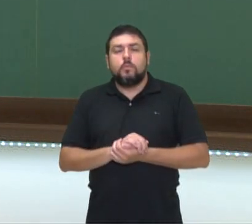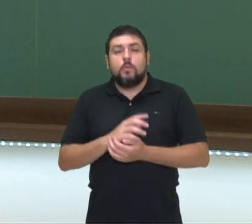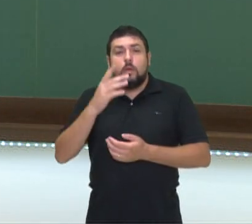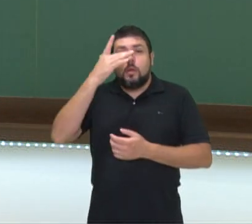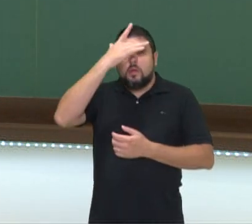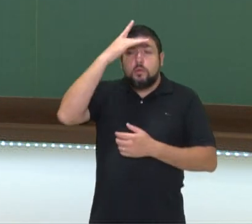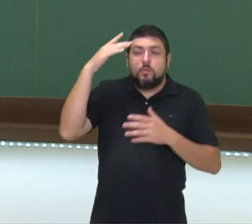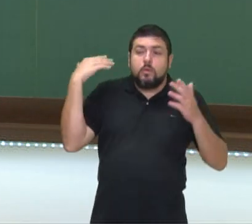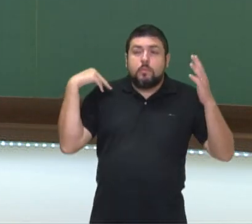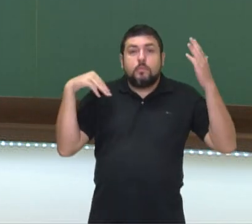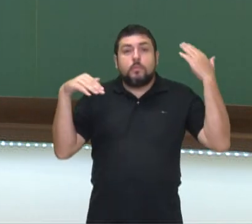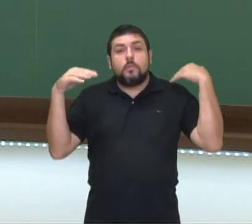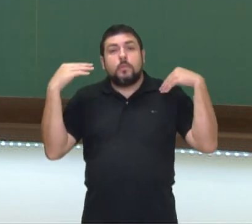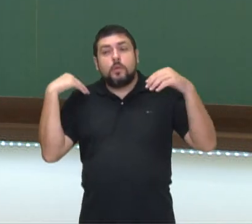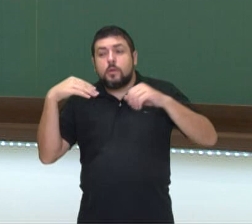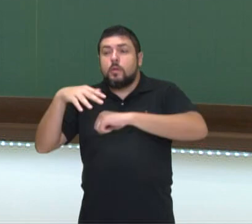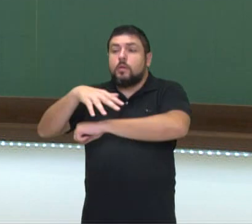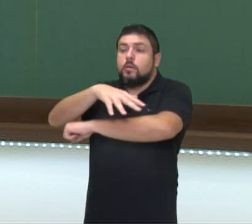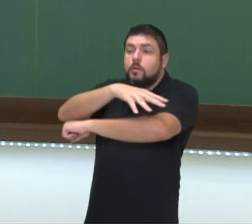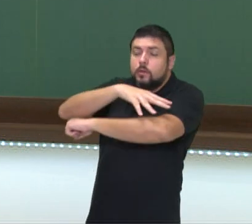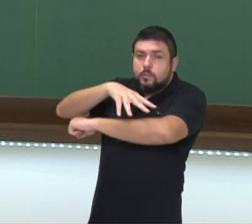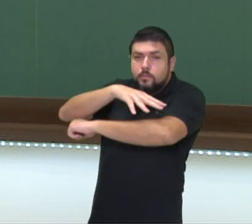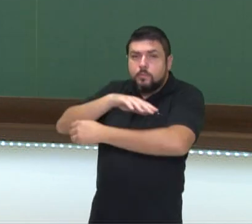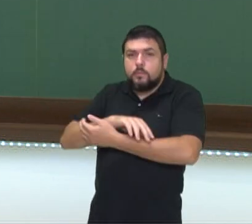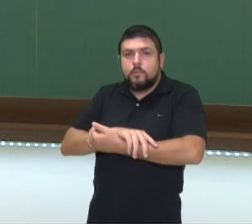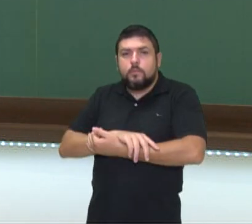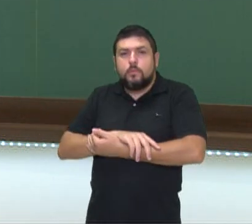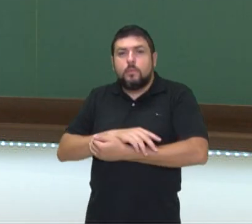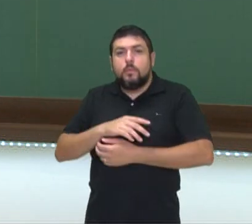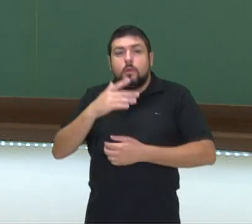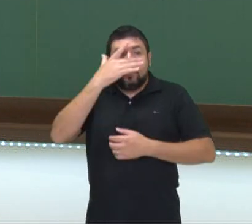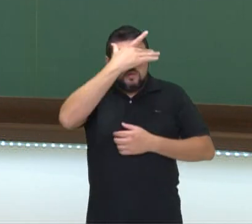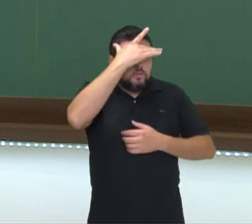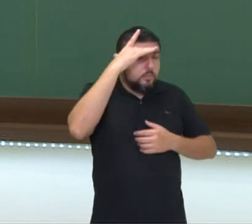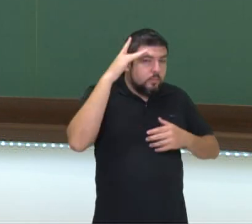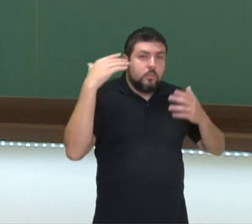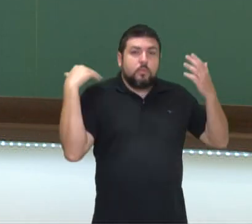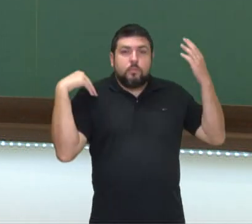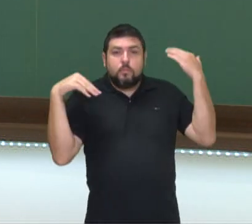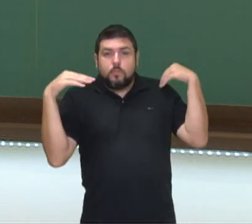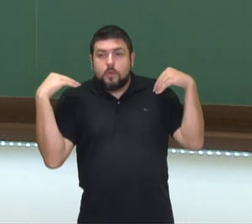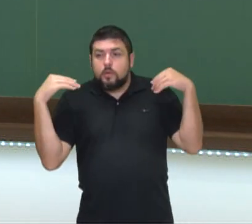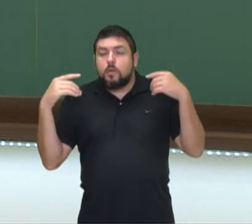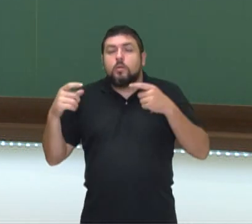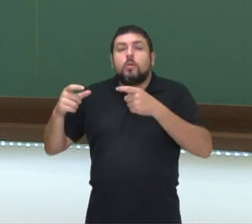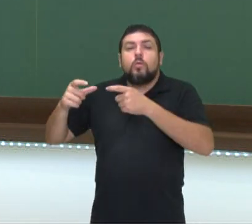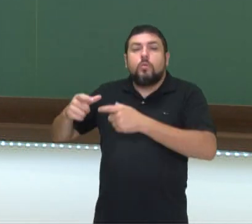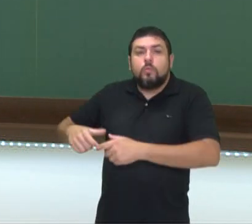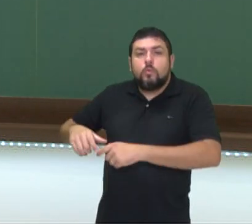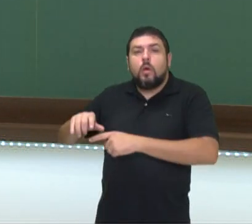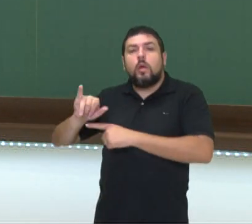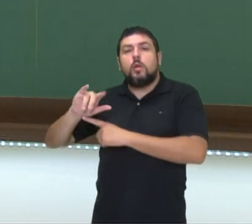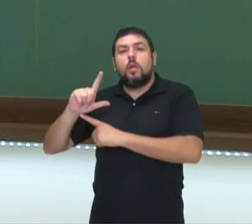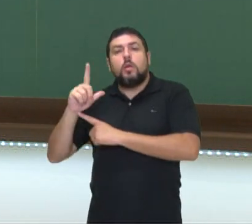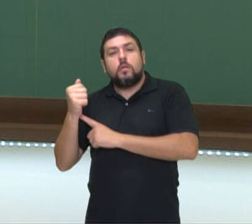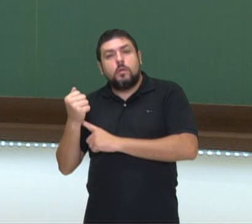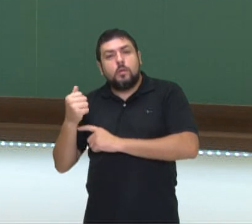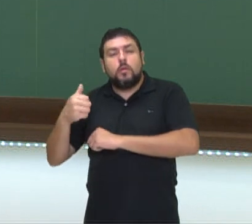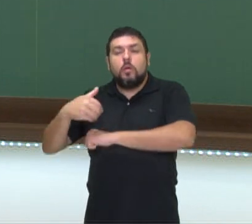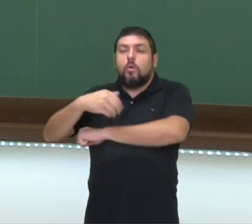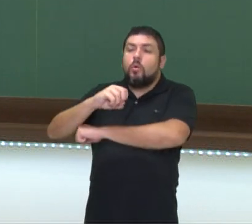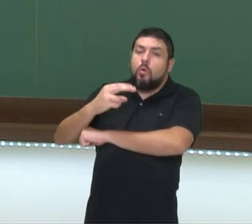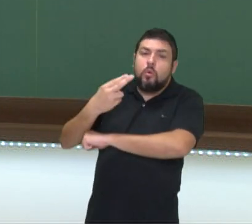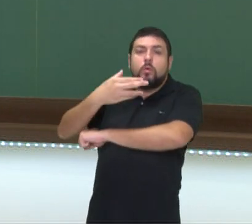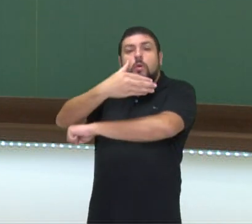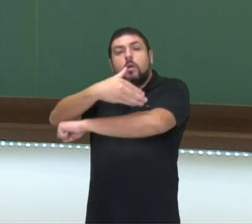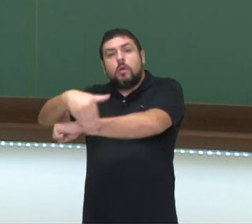praça? Poderia ser também na ilha, como é o título da obra? Poderia. Na ilha, na praça, na cidade, na rua, é um adjunto